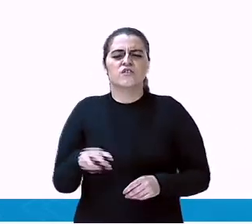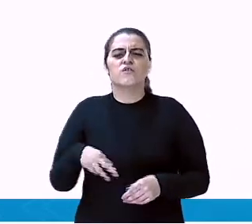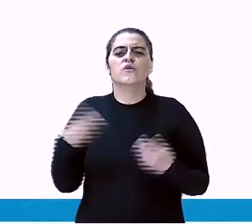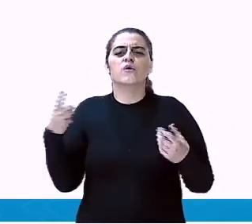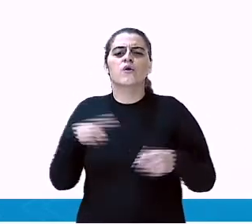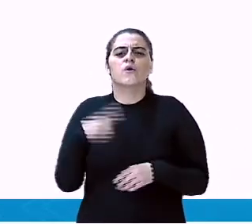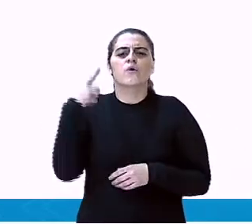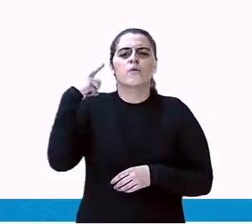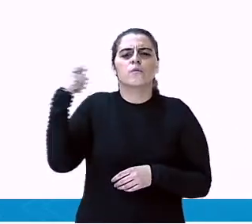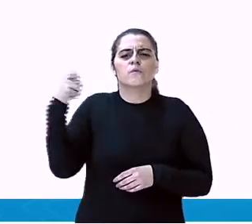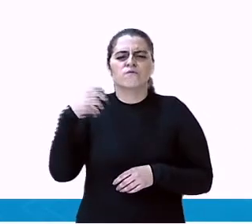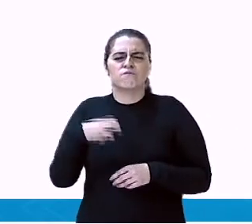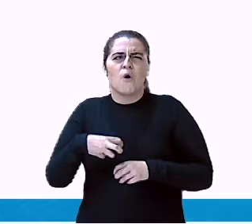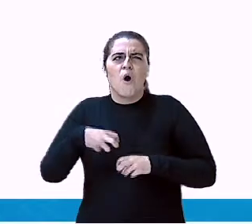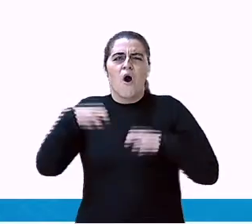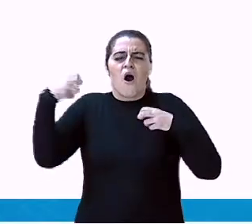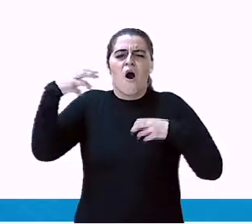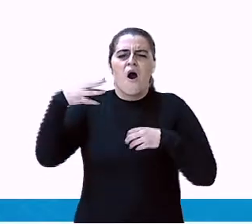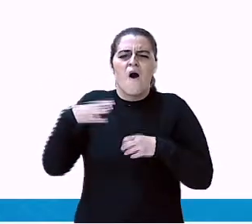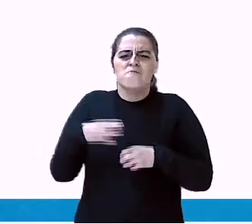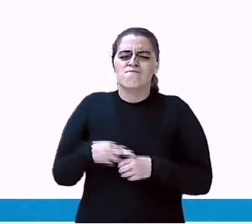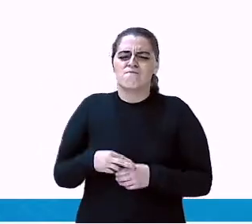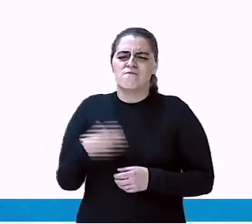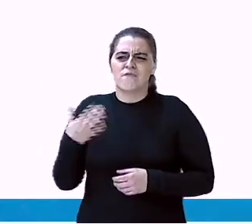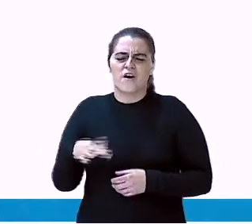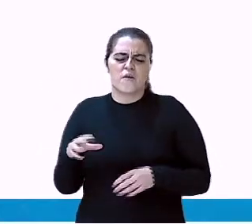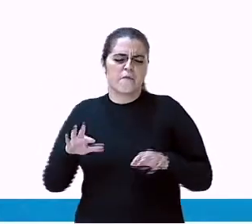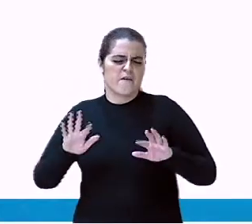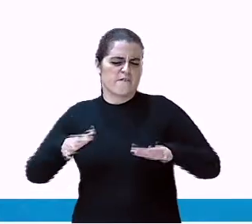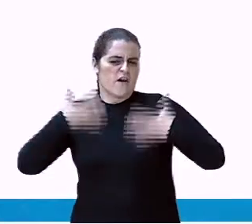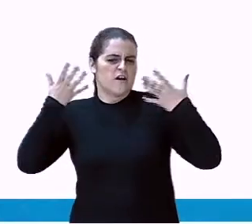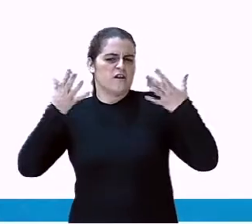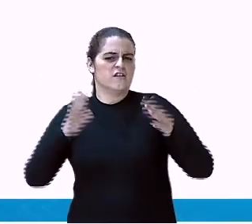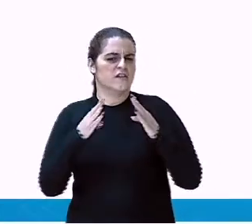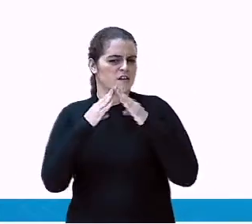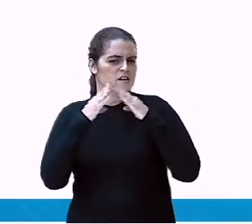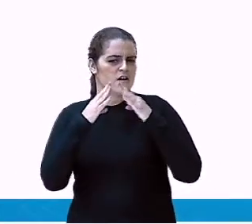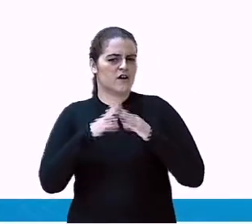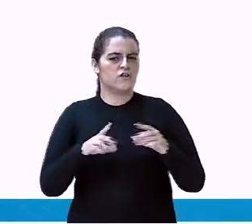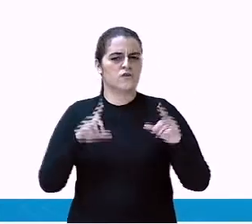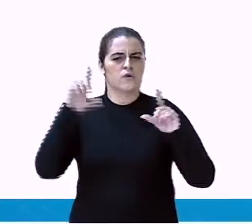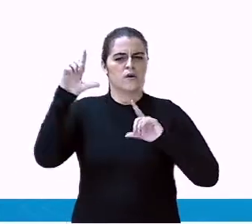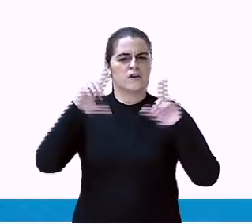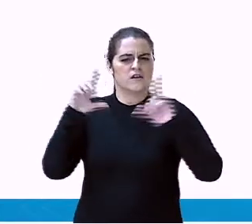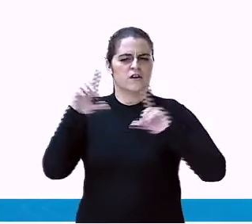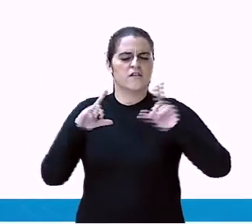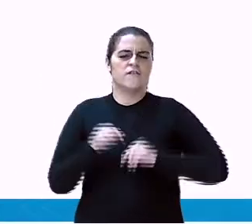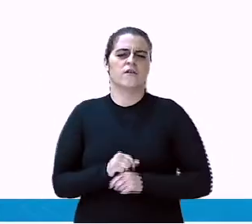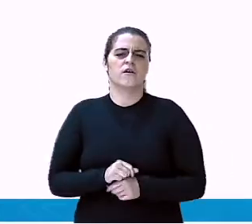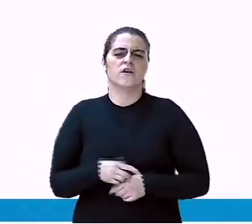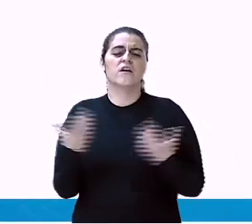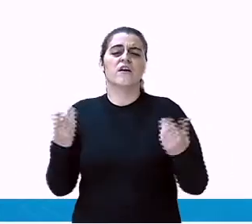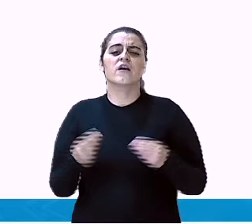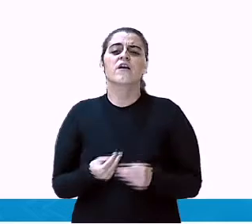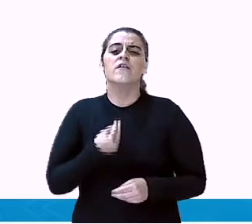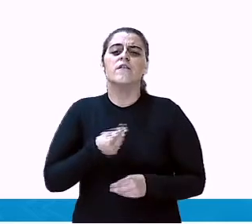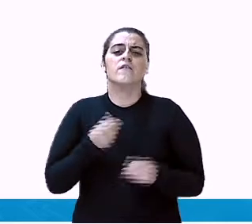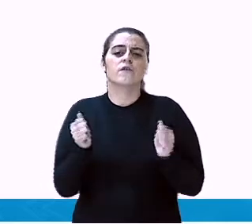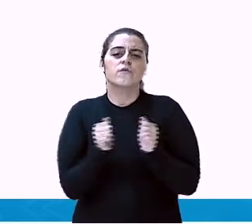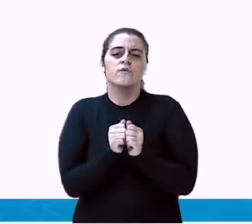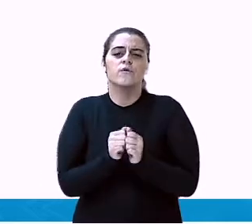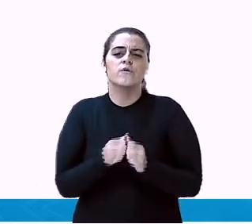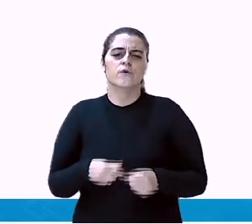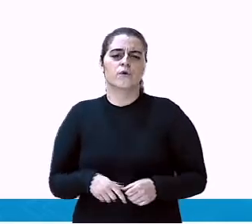alto, tem uma festa aí na sua casa, ou então você está com a TV muito alta agora. Quem mora aí do lado